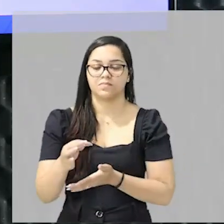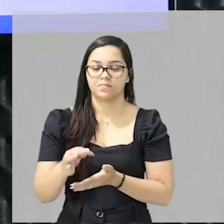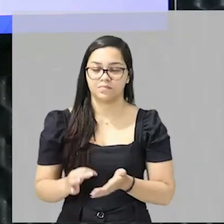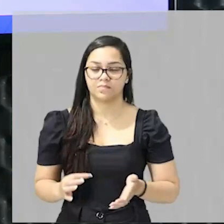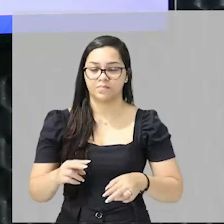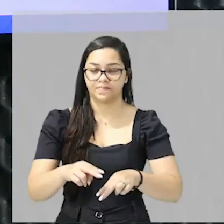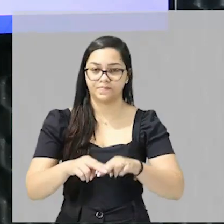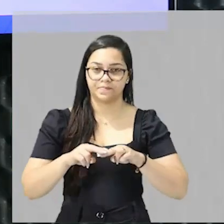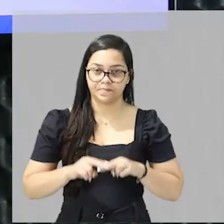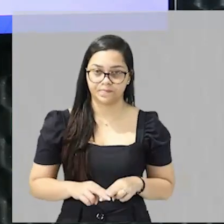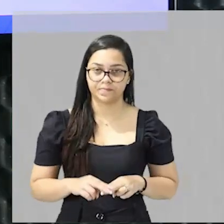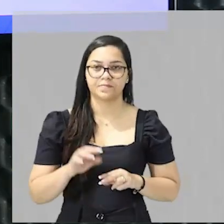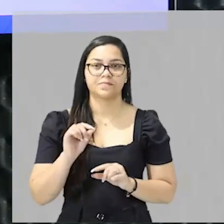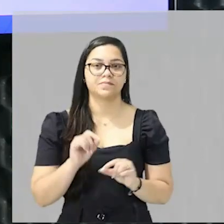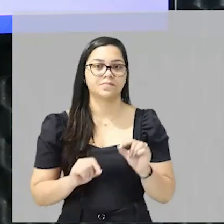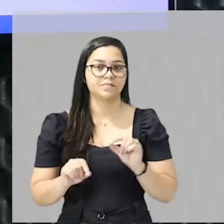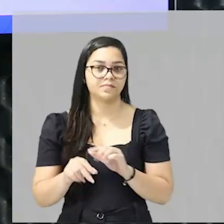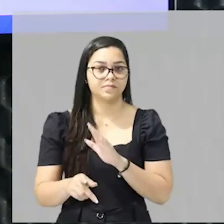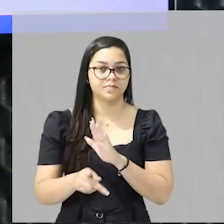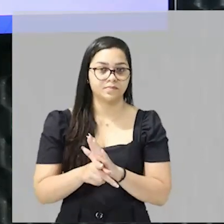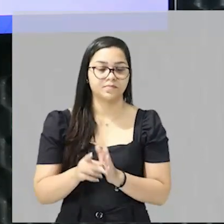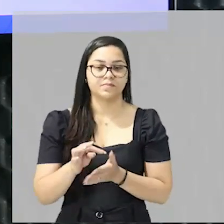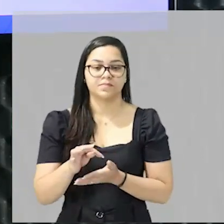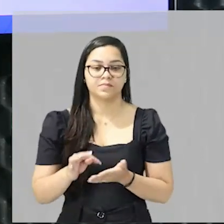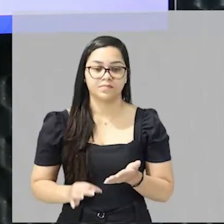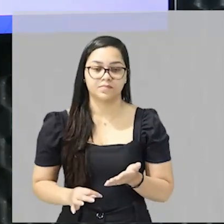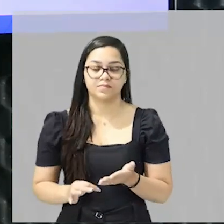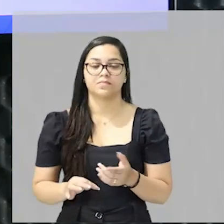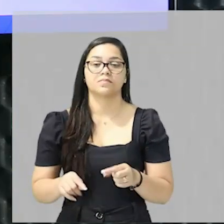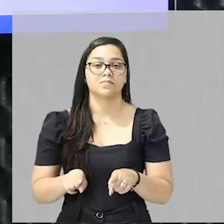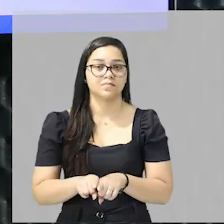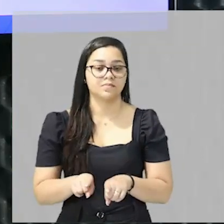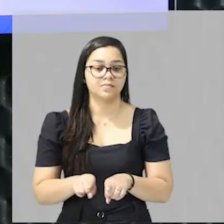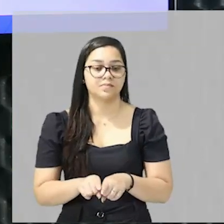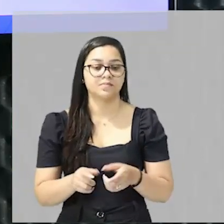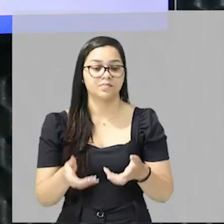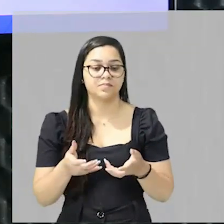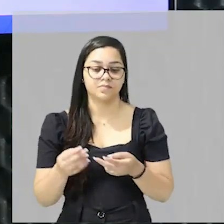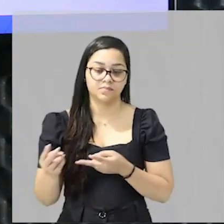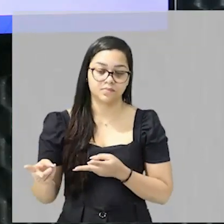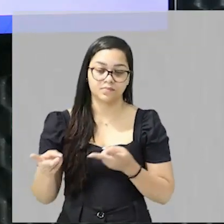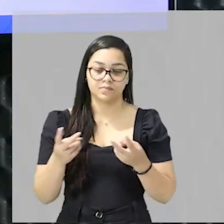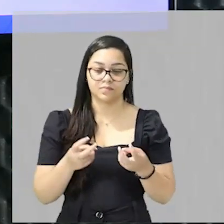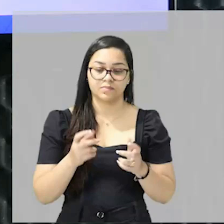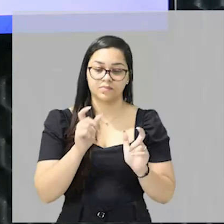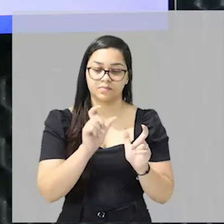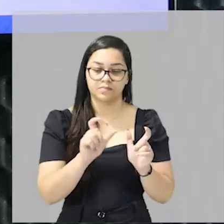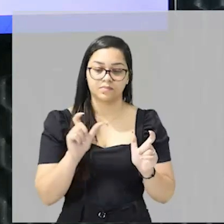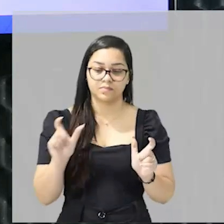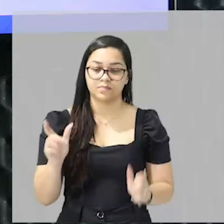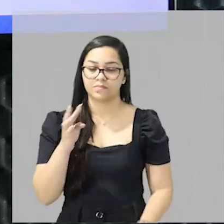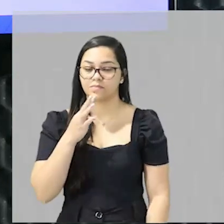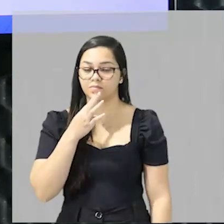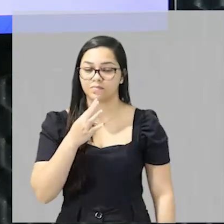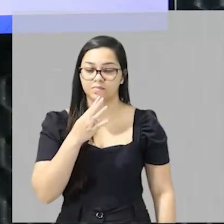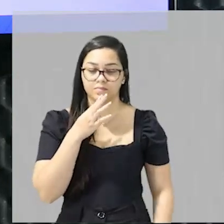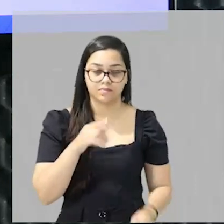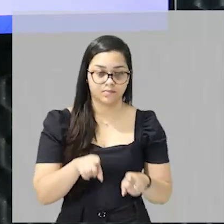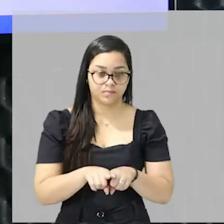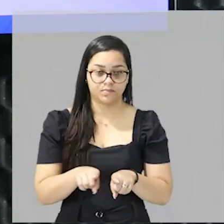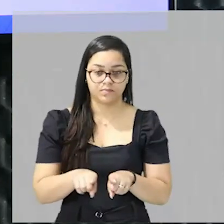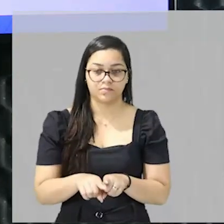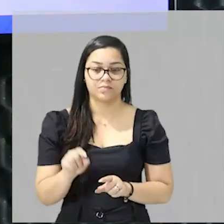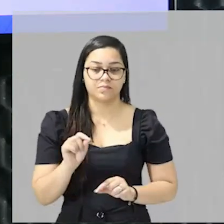Portanto, elas funcionam como palavras-chave. Tenta identificar palavras conhecidas. Então, são elementos